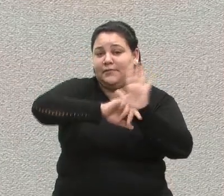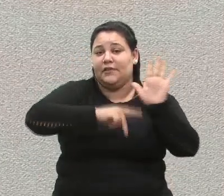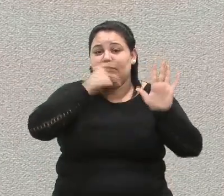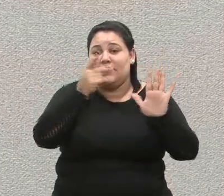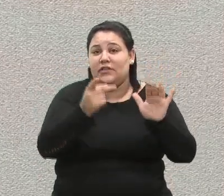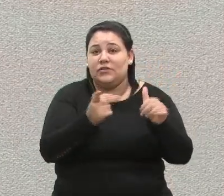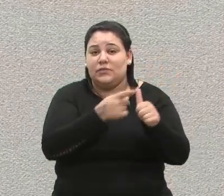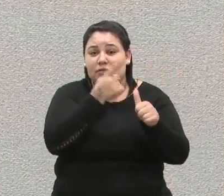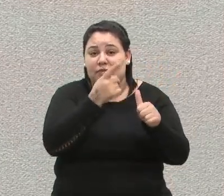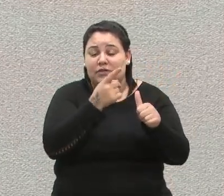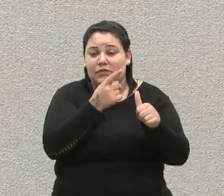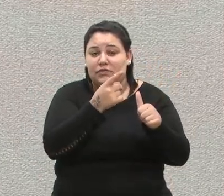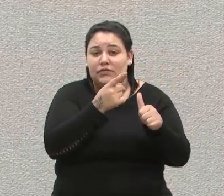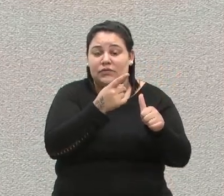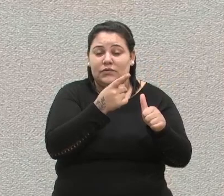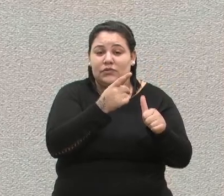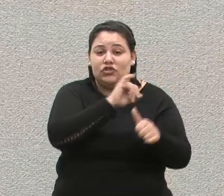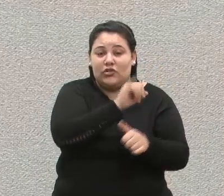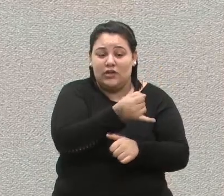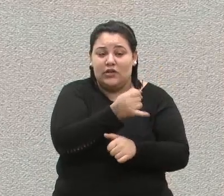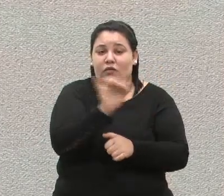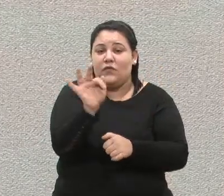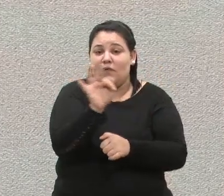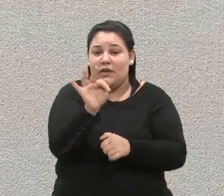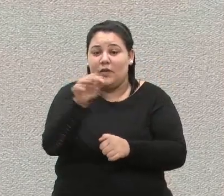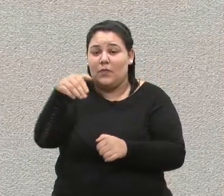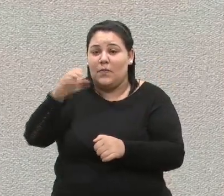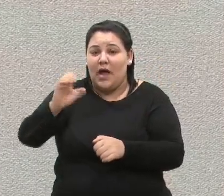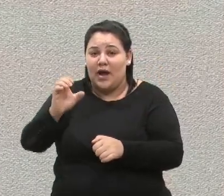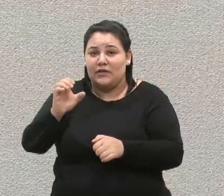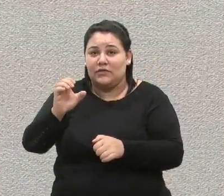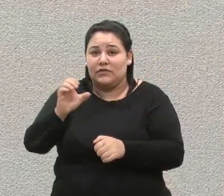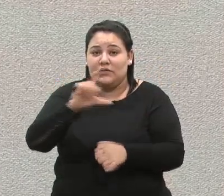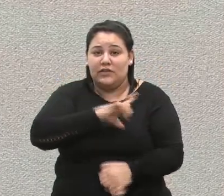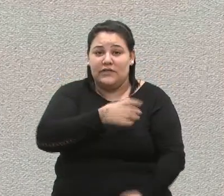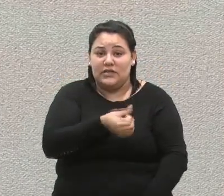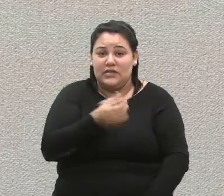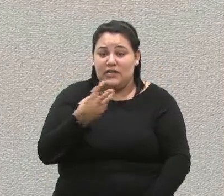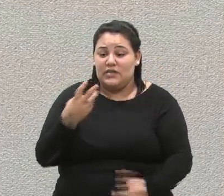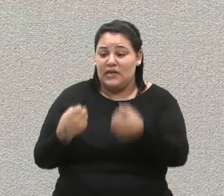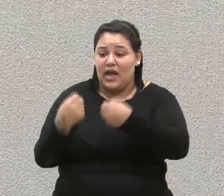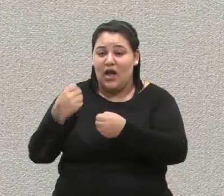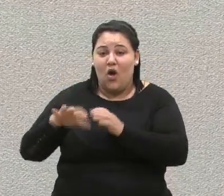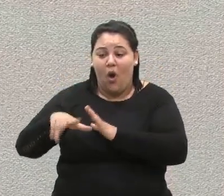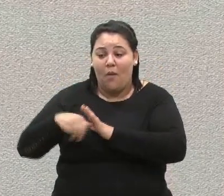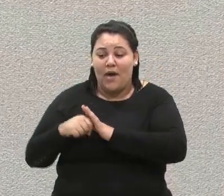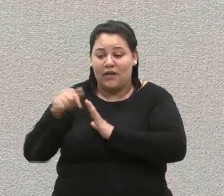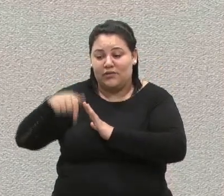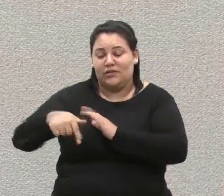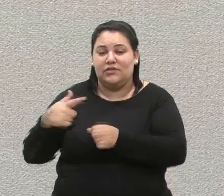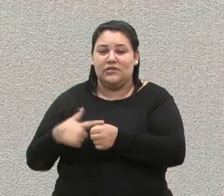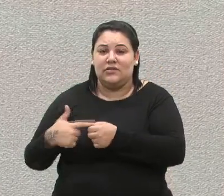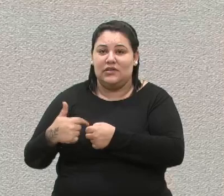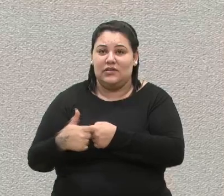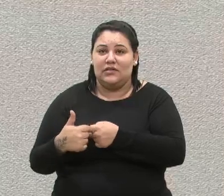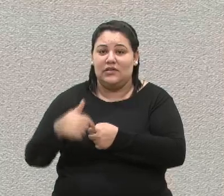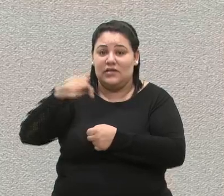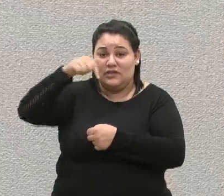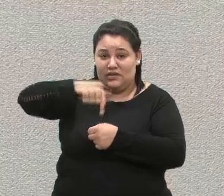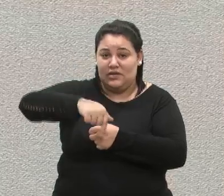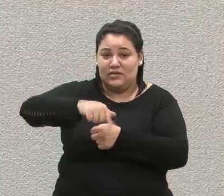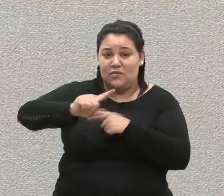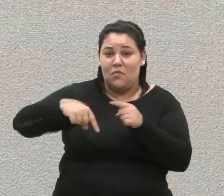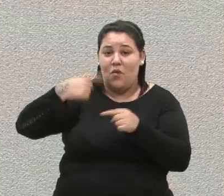primeiro trimestre de 2023, foram 63 carros roubados aqui na nossa cidade. E nesse trimestre nós já estamos